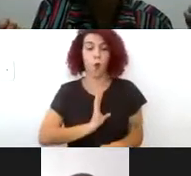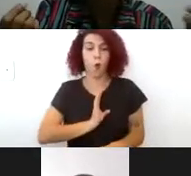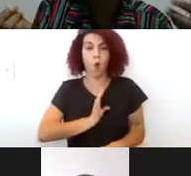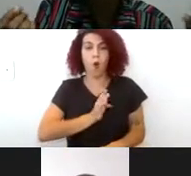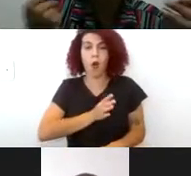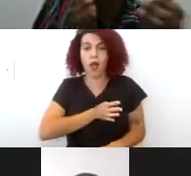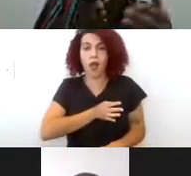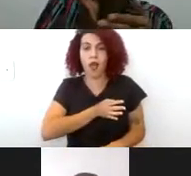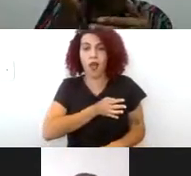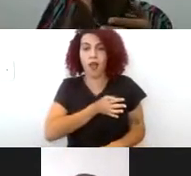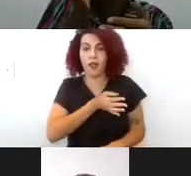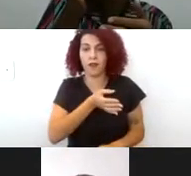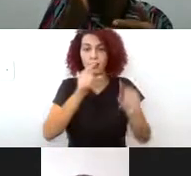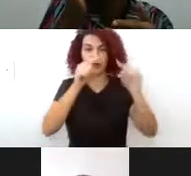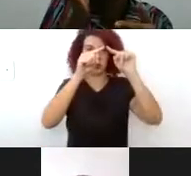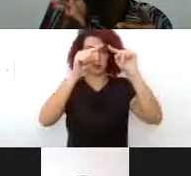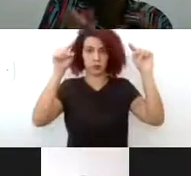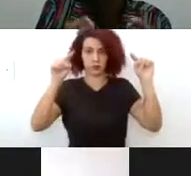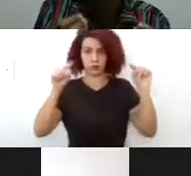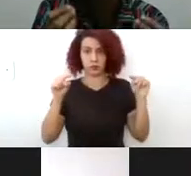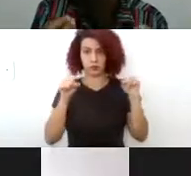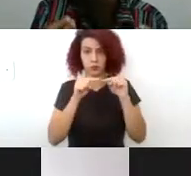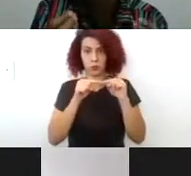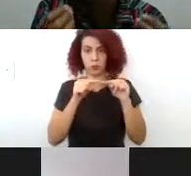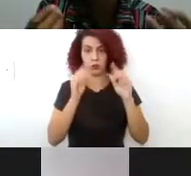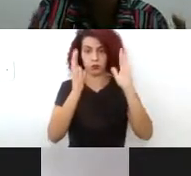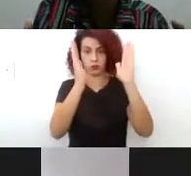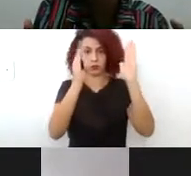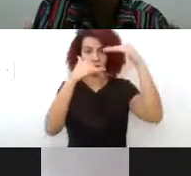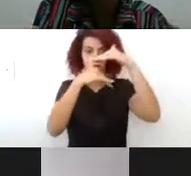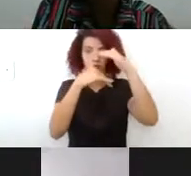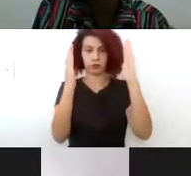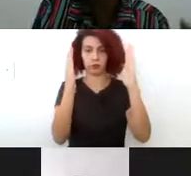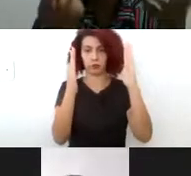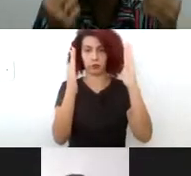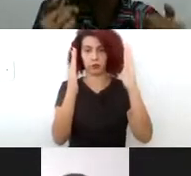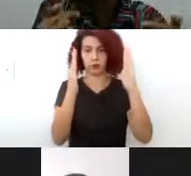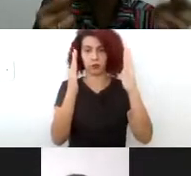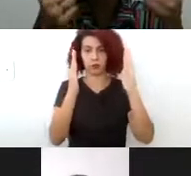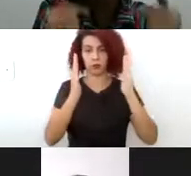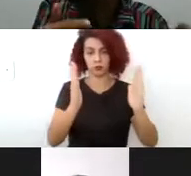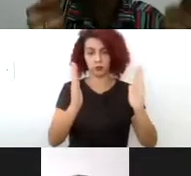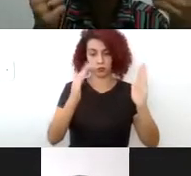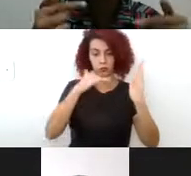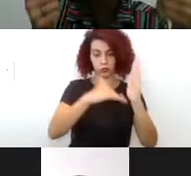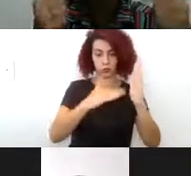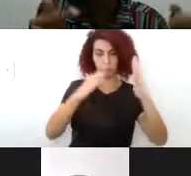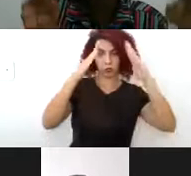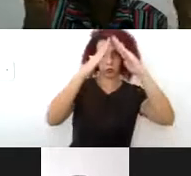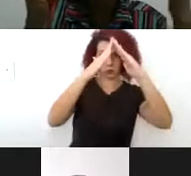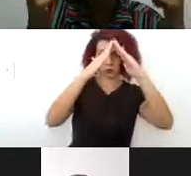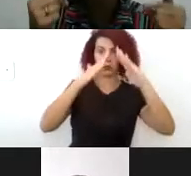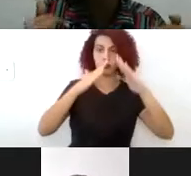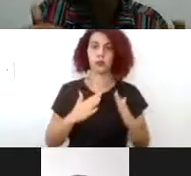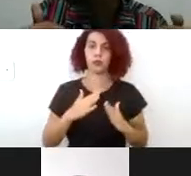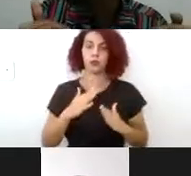algumas pessoas que usam né colocar um máquina por isso que nossas casas são assim então a gente vive em um espaço que tem uma